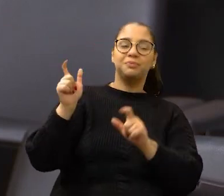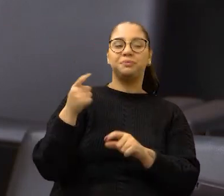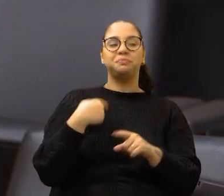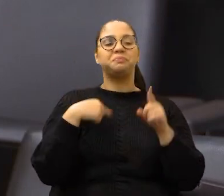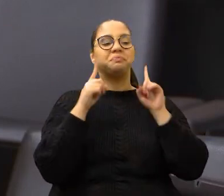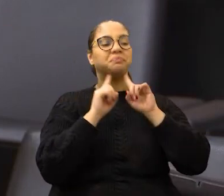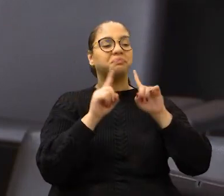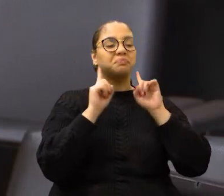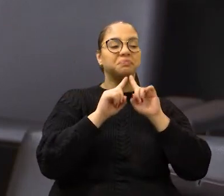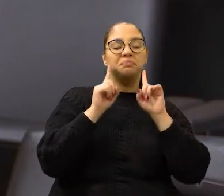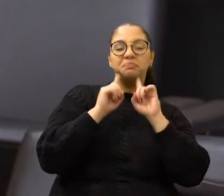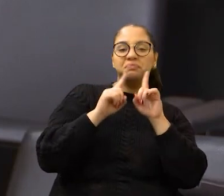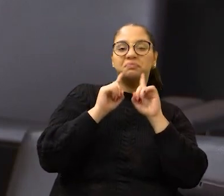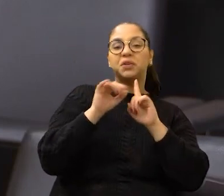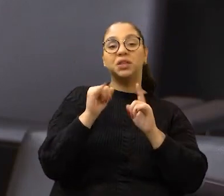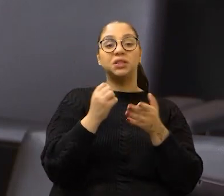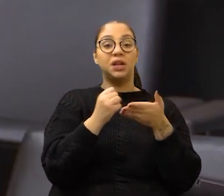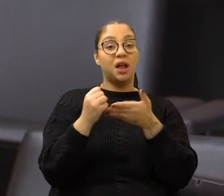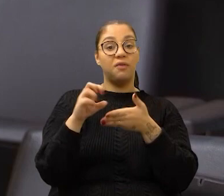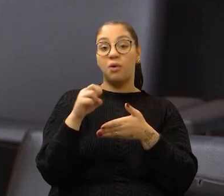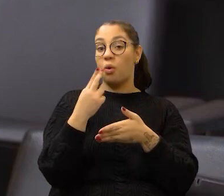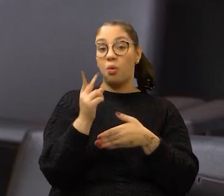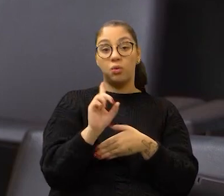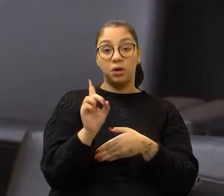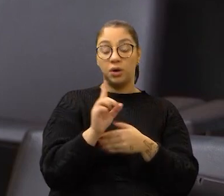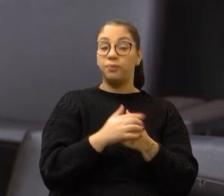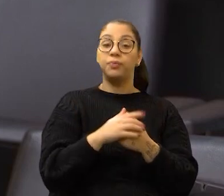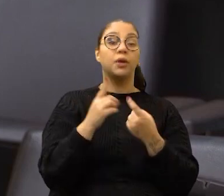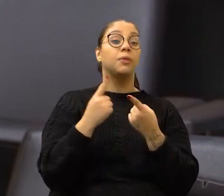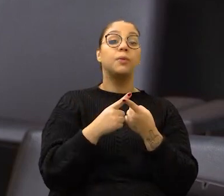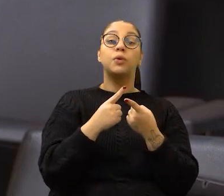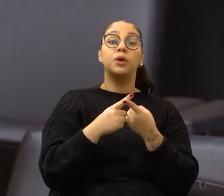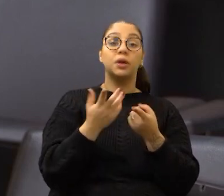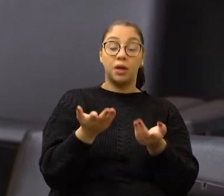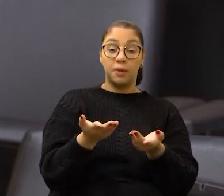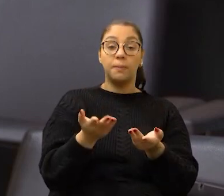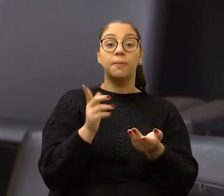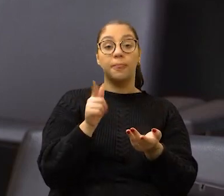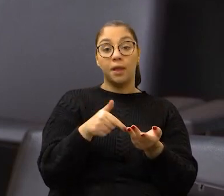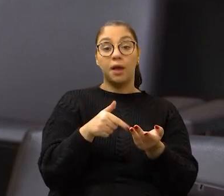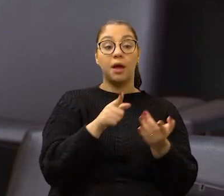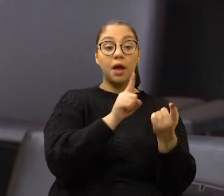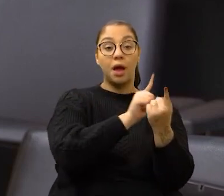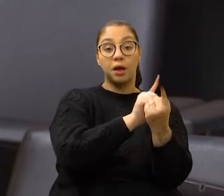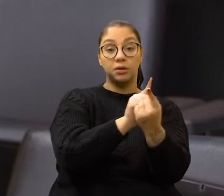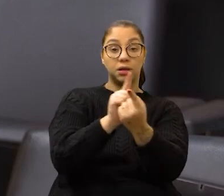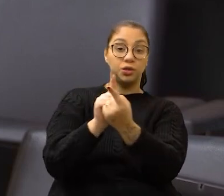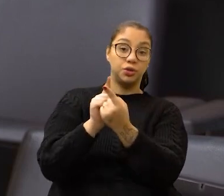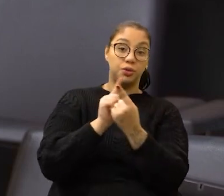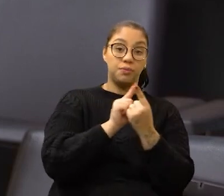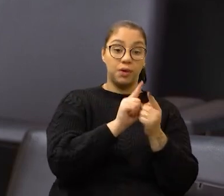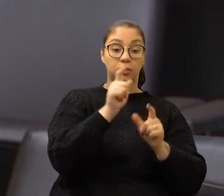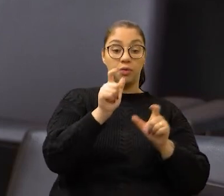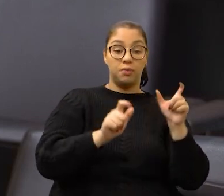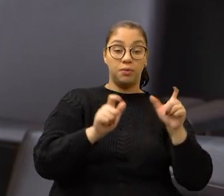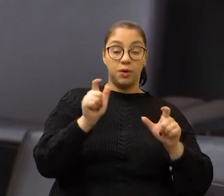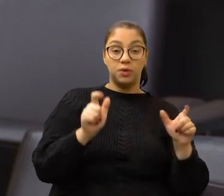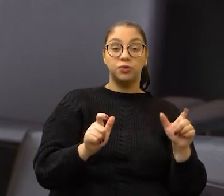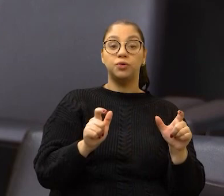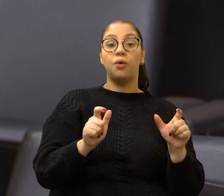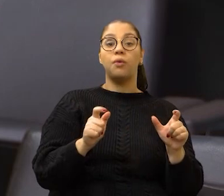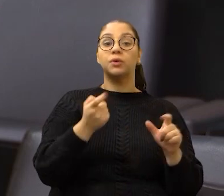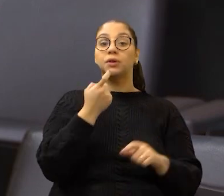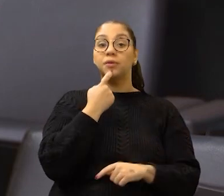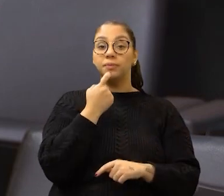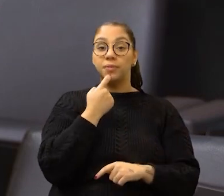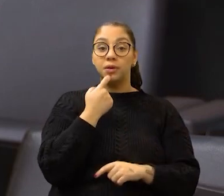estão questionando se leva ou não o animal. Isso é por conta dos atendimentos para os munícipes